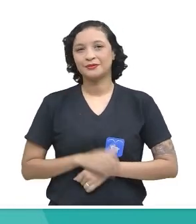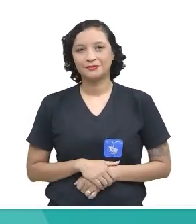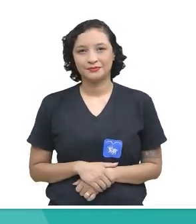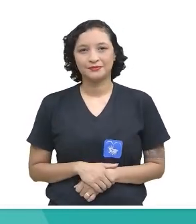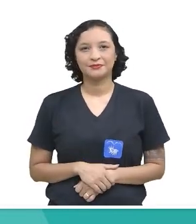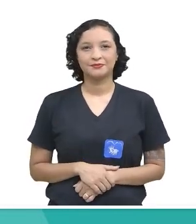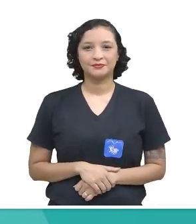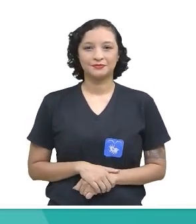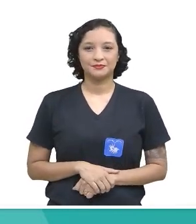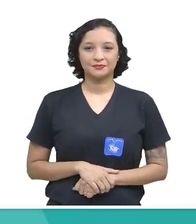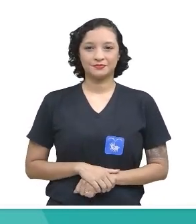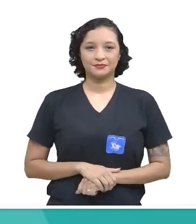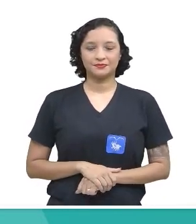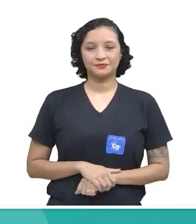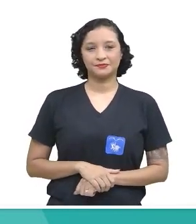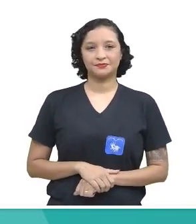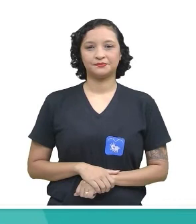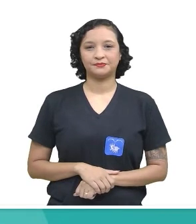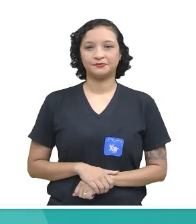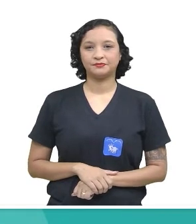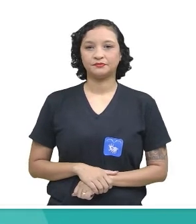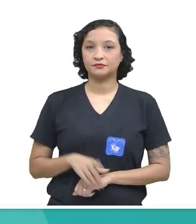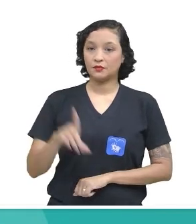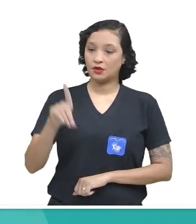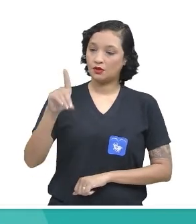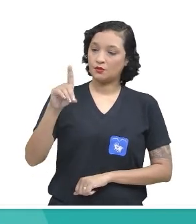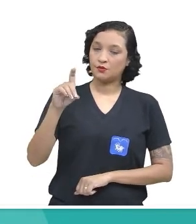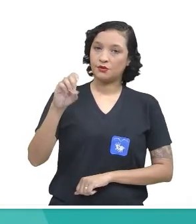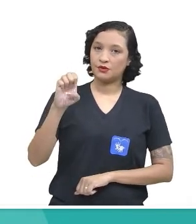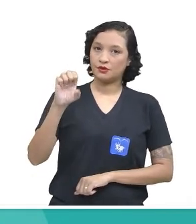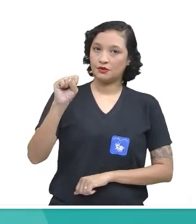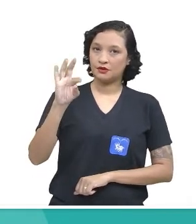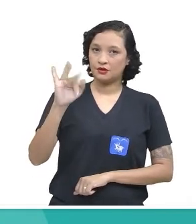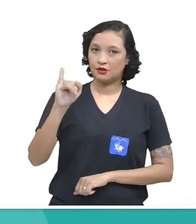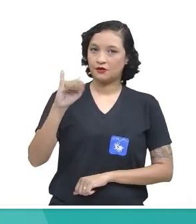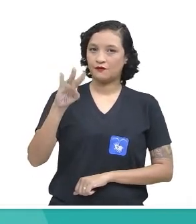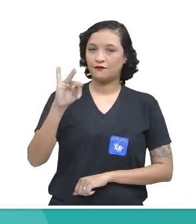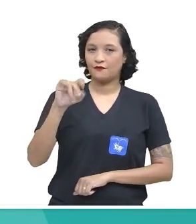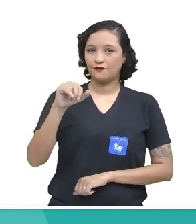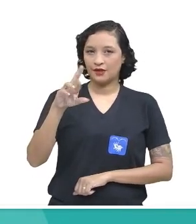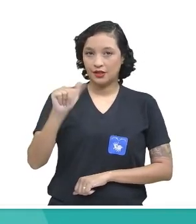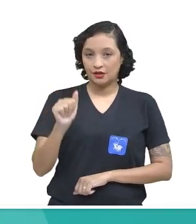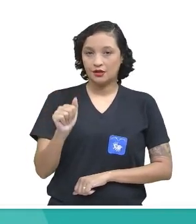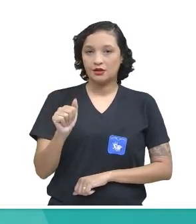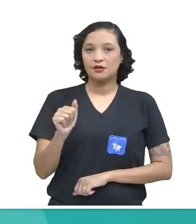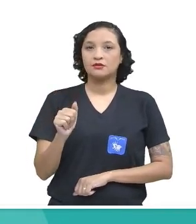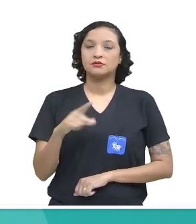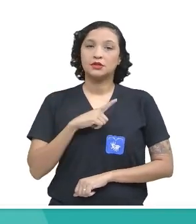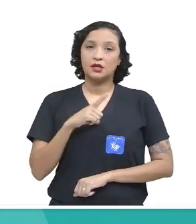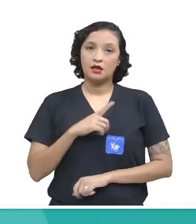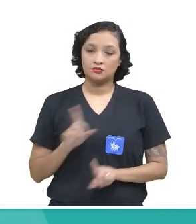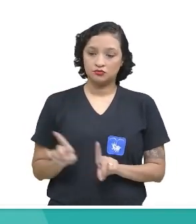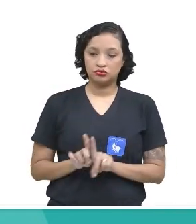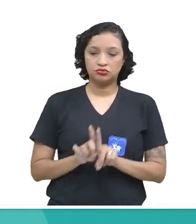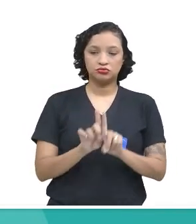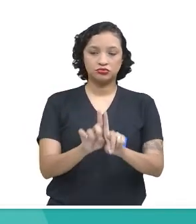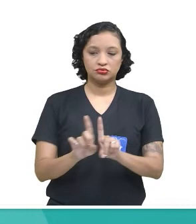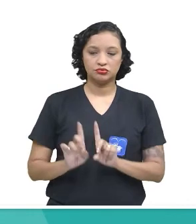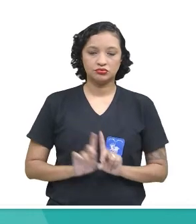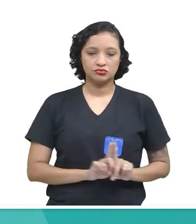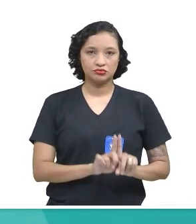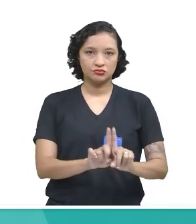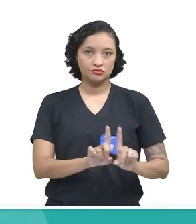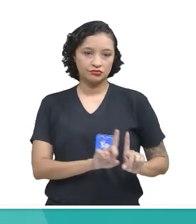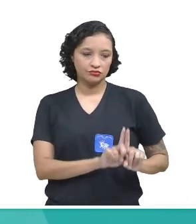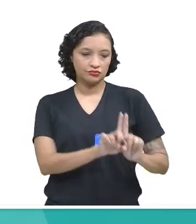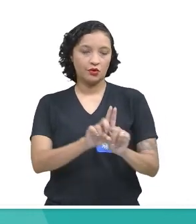lá? Então, olha só, a desfeiteira ela é constituída por pares que dançam de forma livre. Já quero